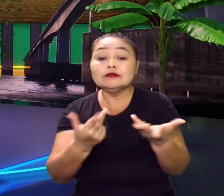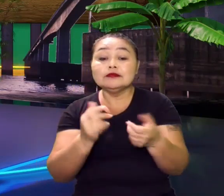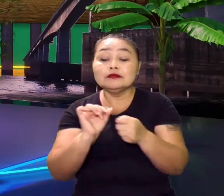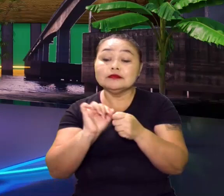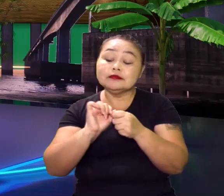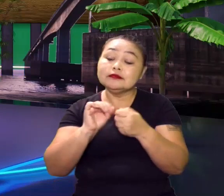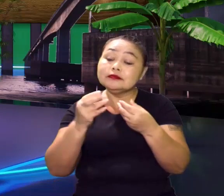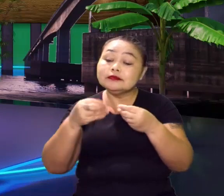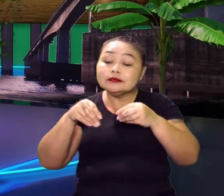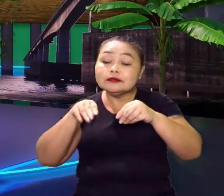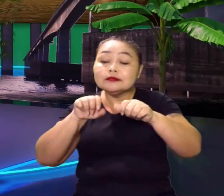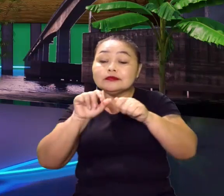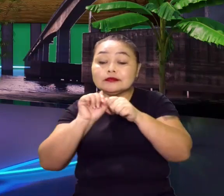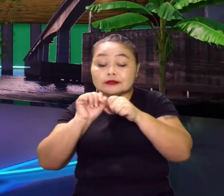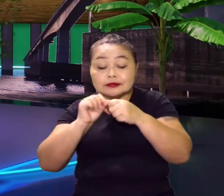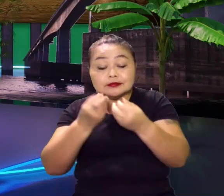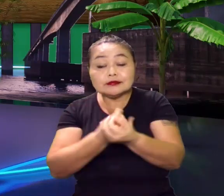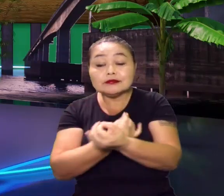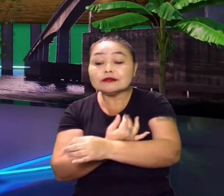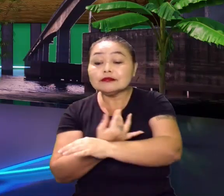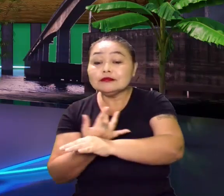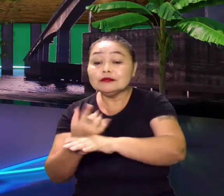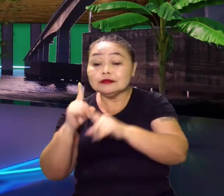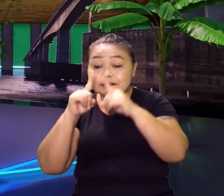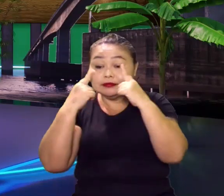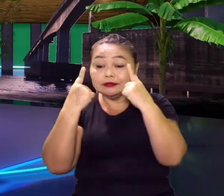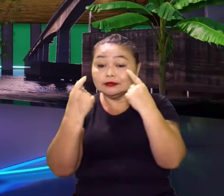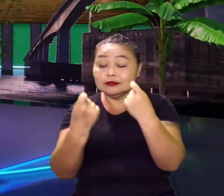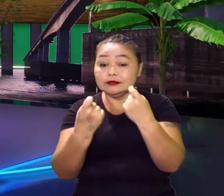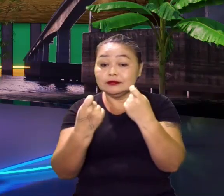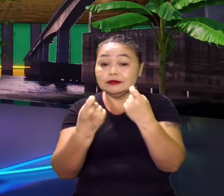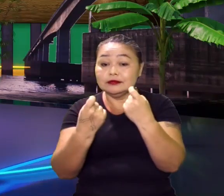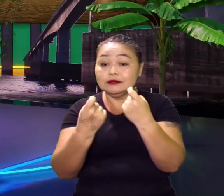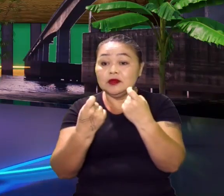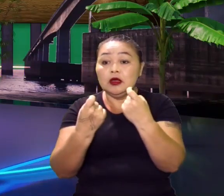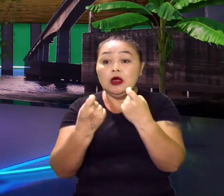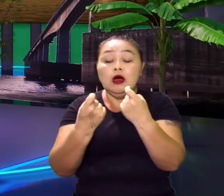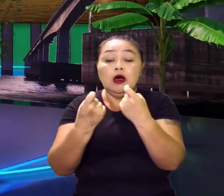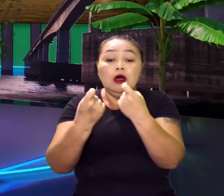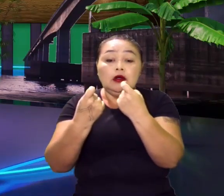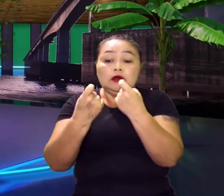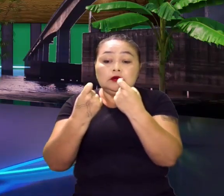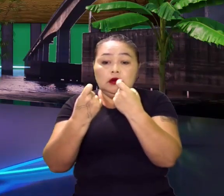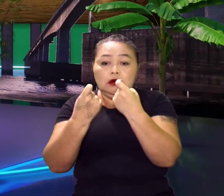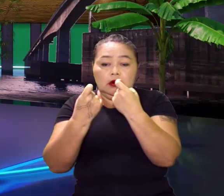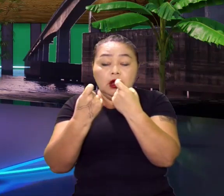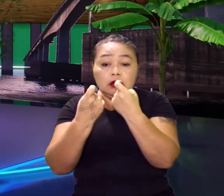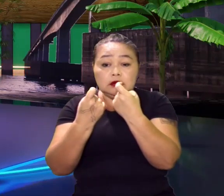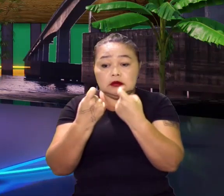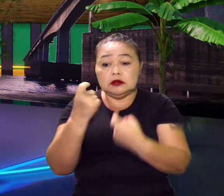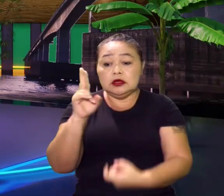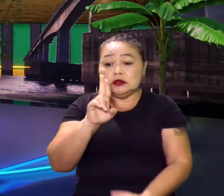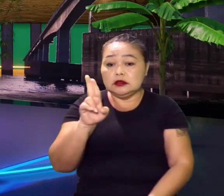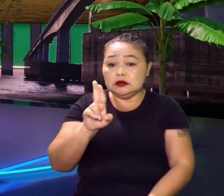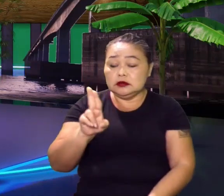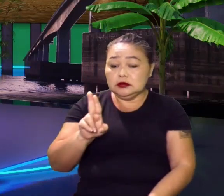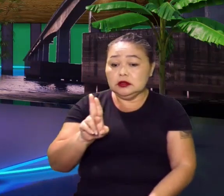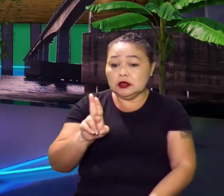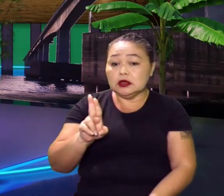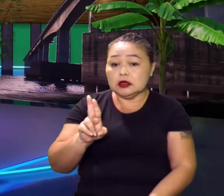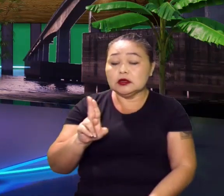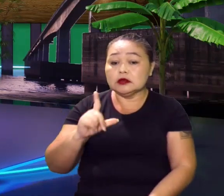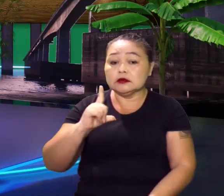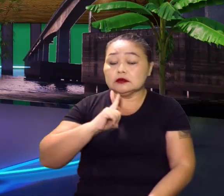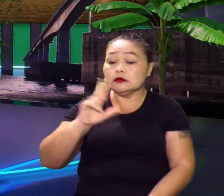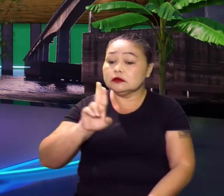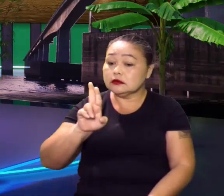um solo bem mais produtivo. O interessante é que os solos eles têm alguns nomes e colorações. Então você vai